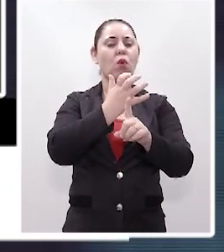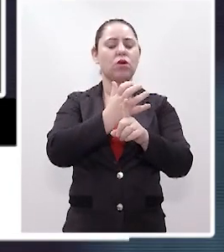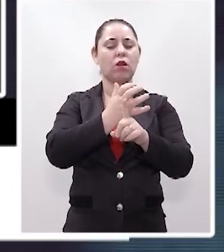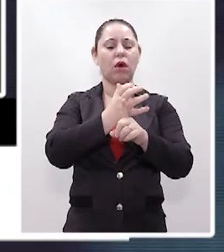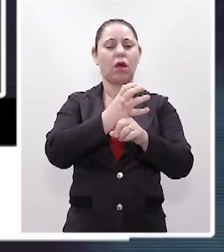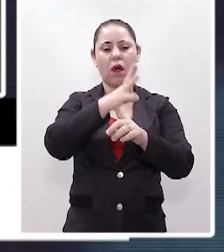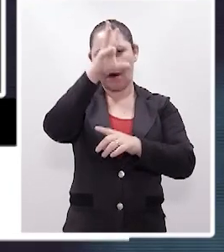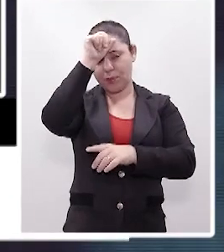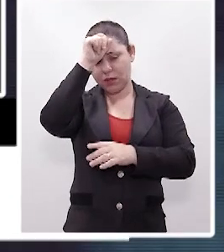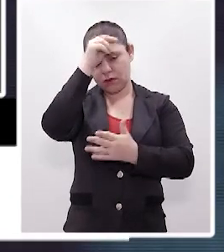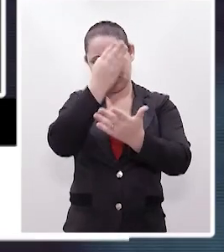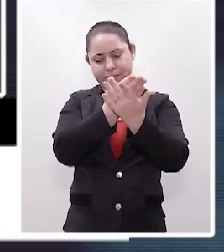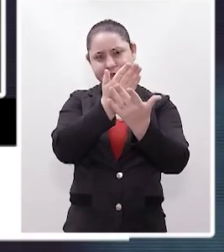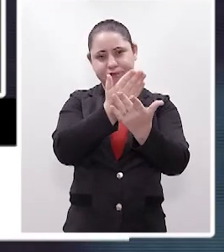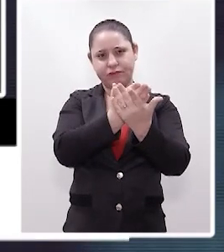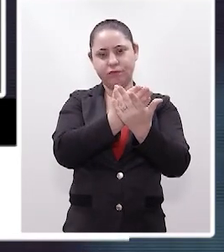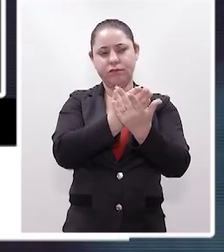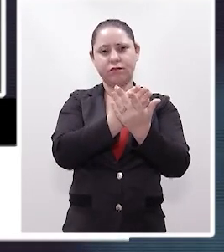estava